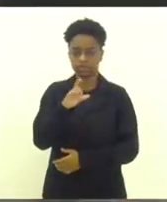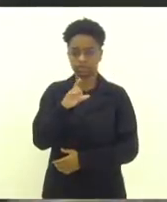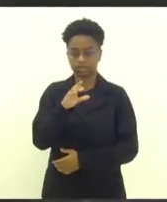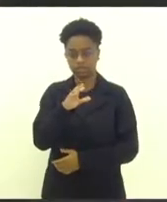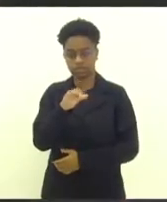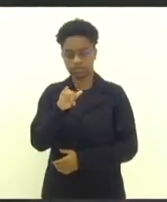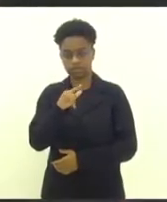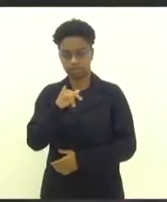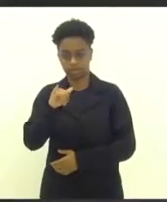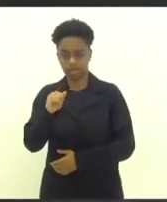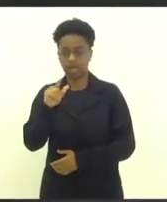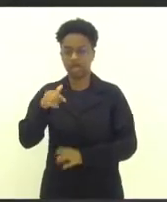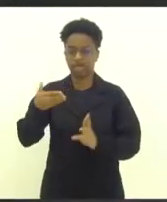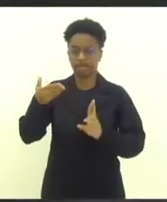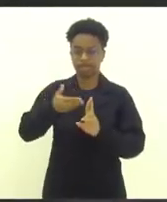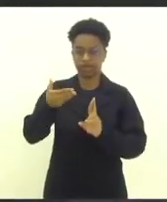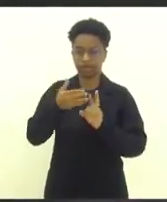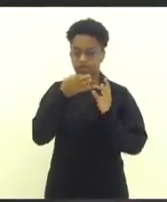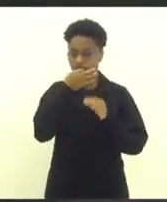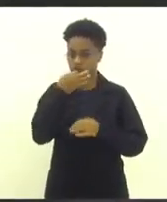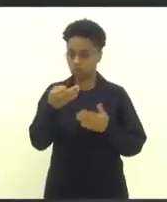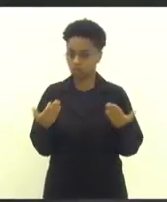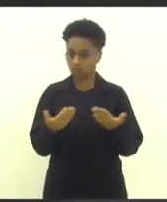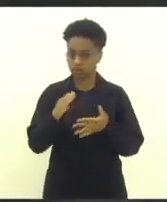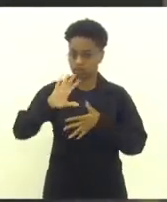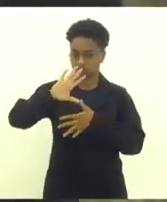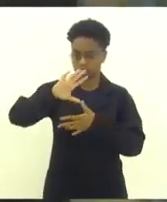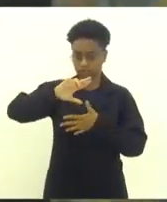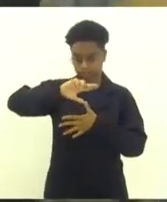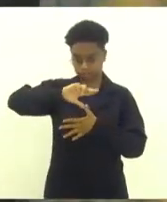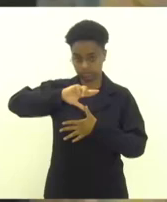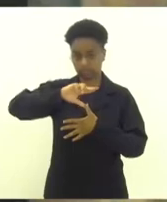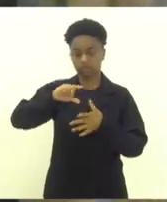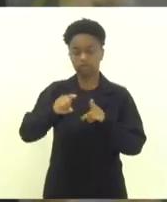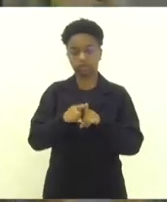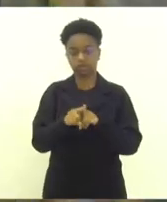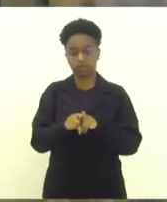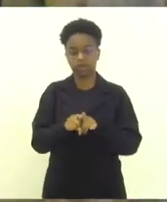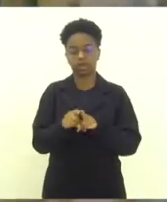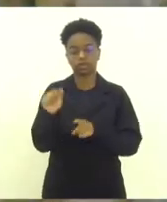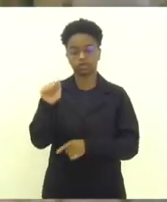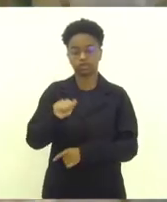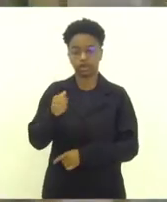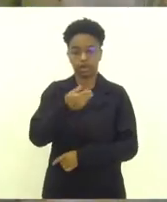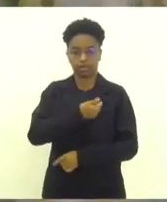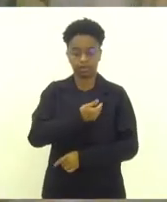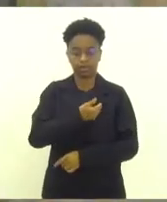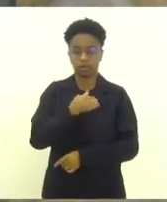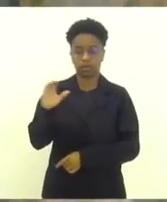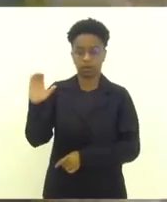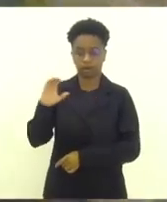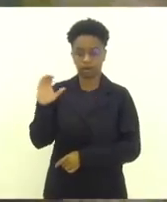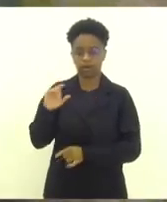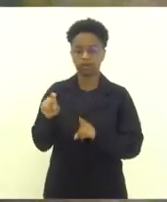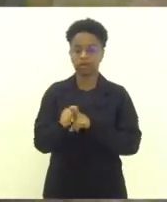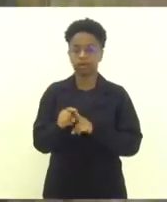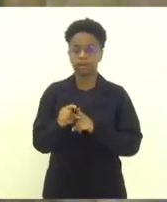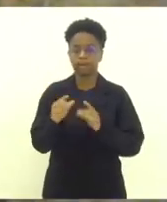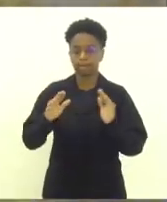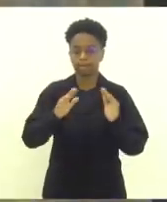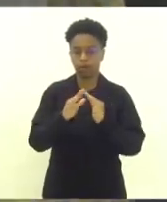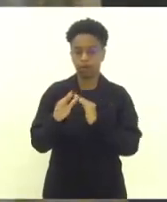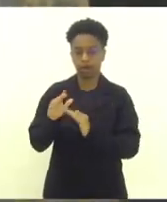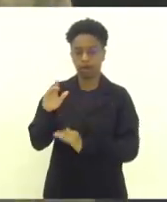acústica na América Latina estavam presentes Associação Amigos de Copacabana moradores do Leme e Associação de